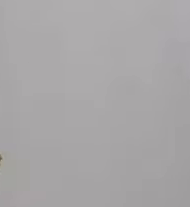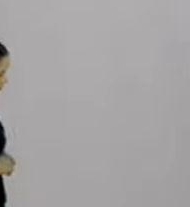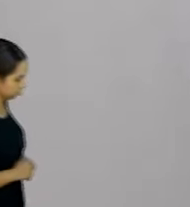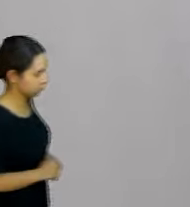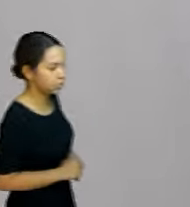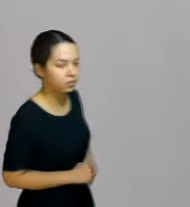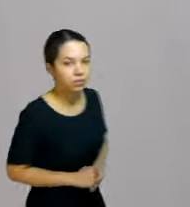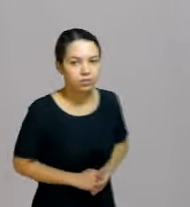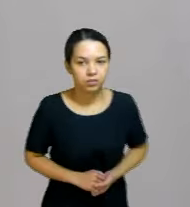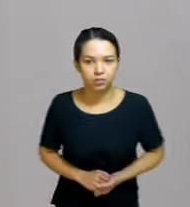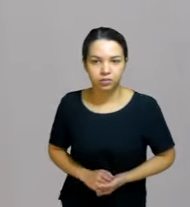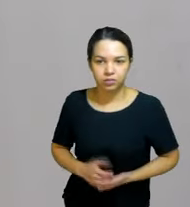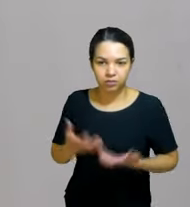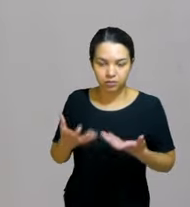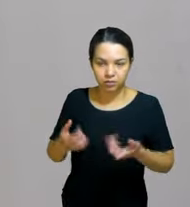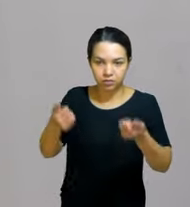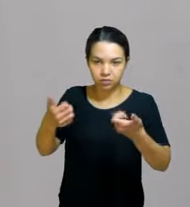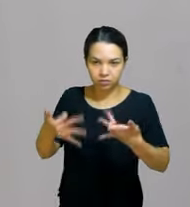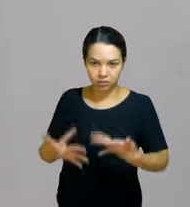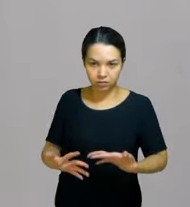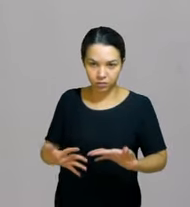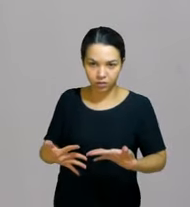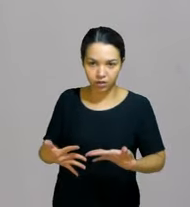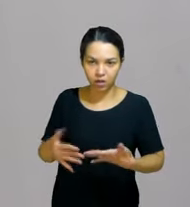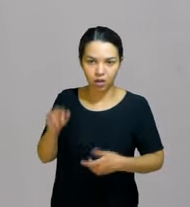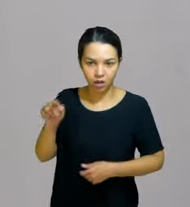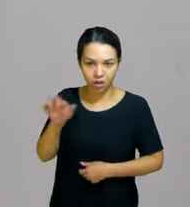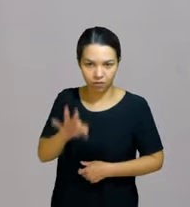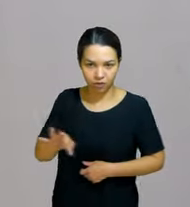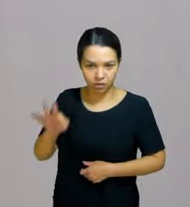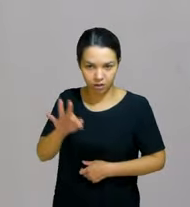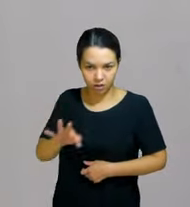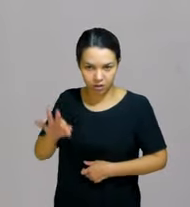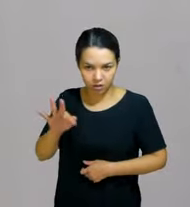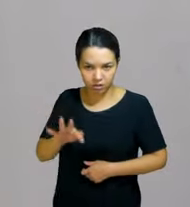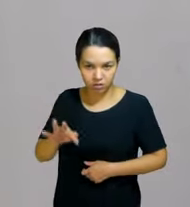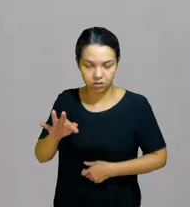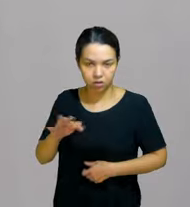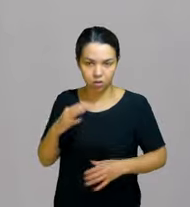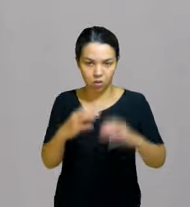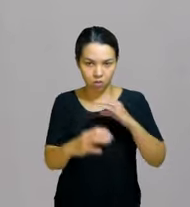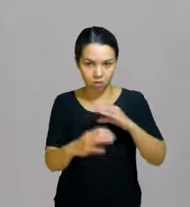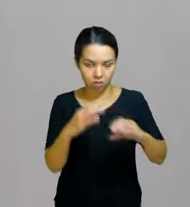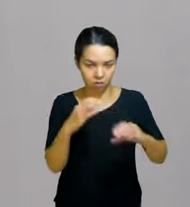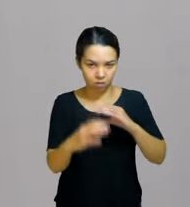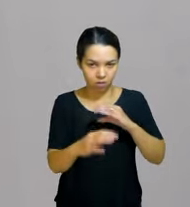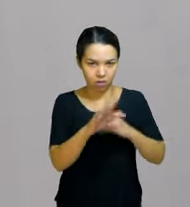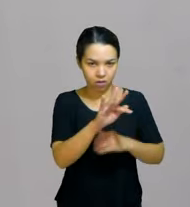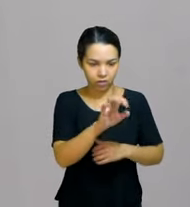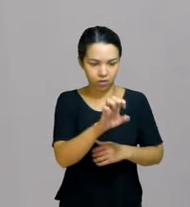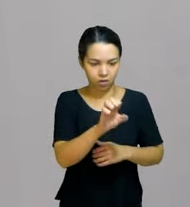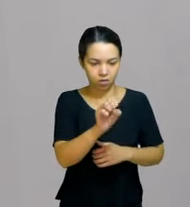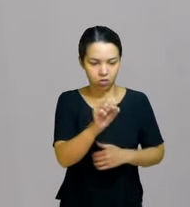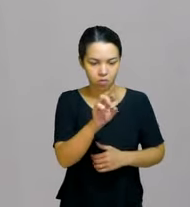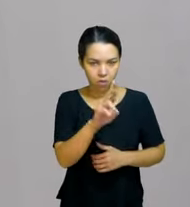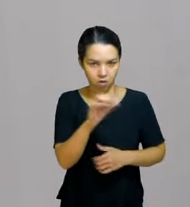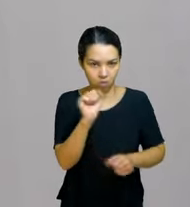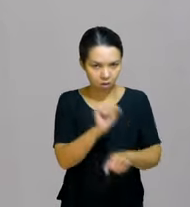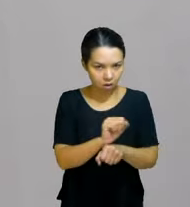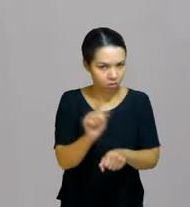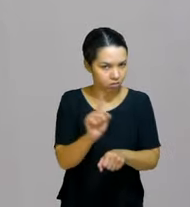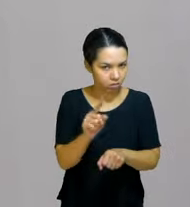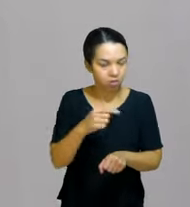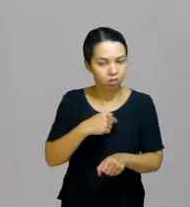que, em nenhum momento, a federação deixou de falar com a FESPORTE, estou falando com o Paradesportes, estou falando com o escolar, estou falando